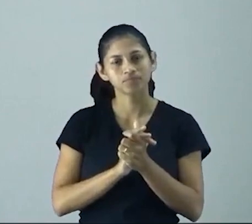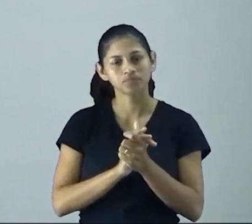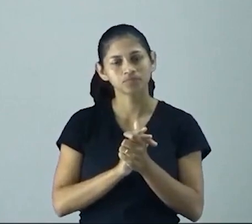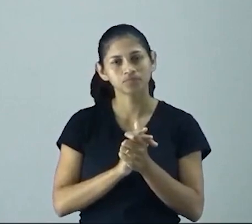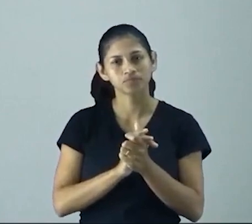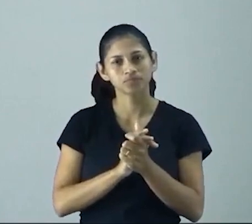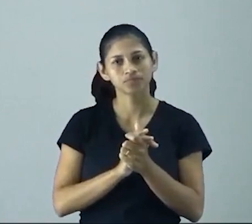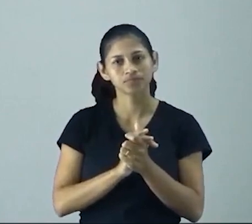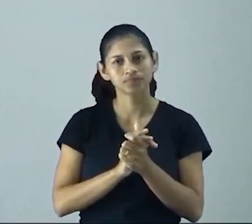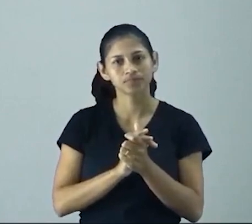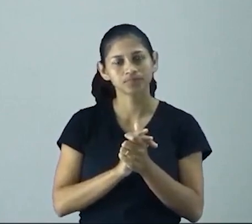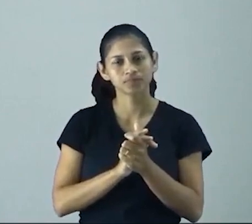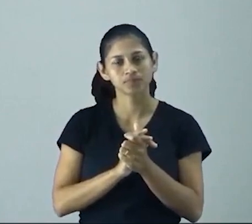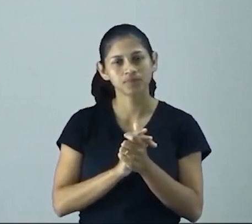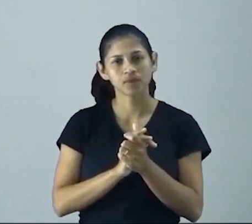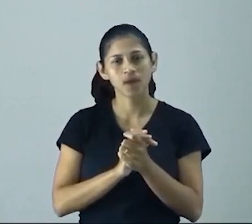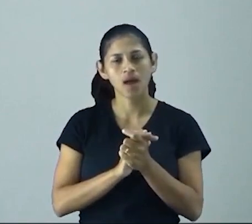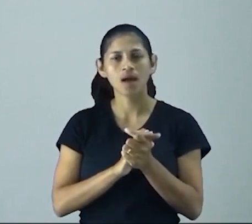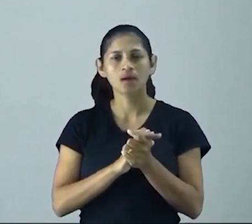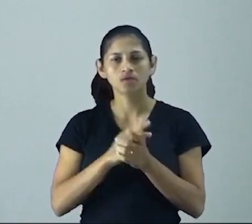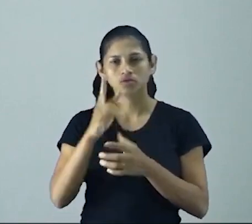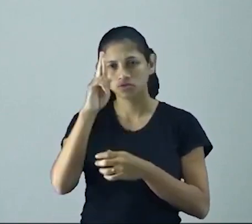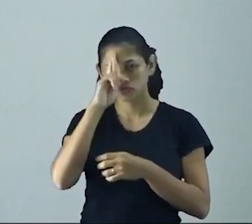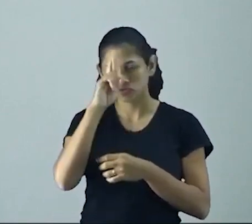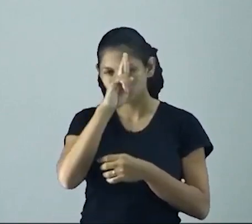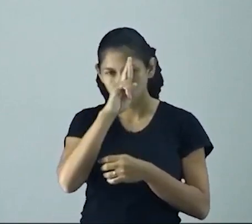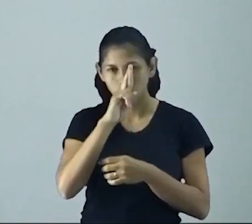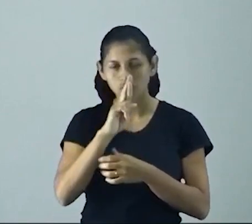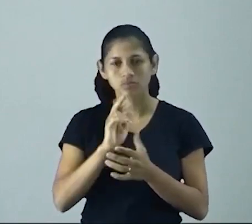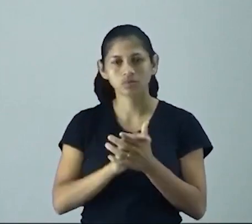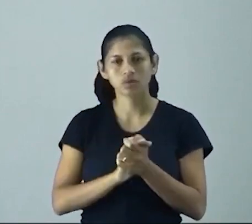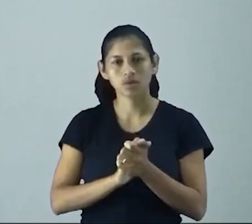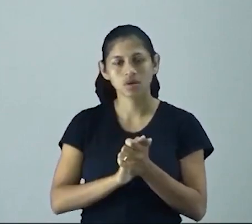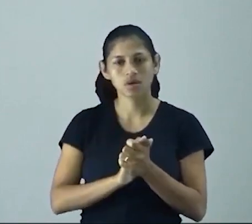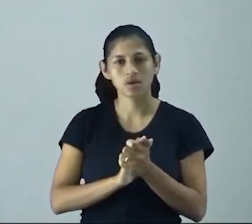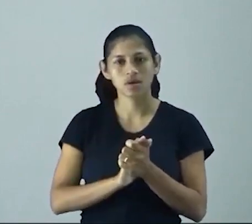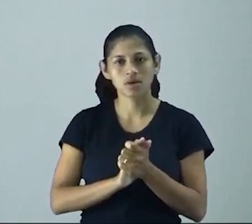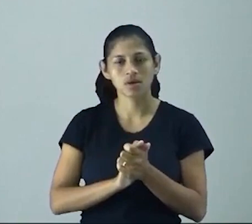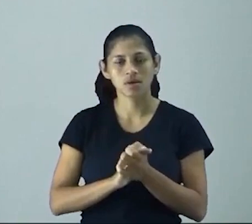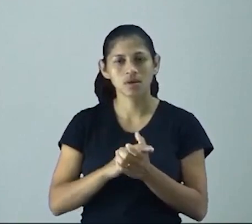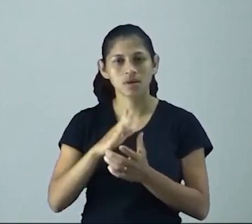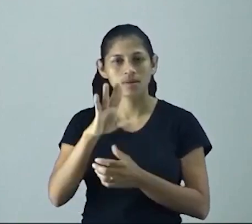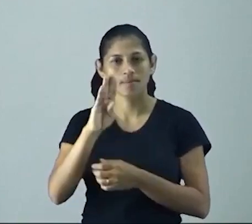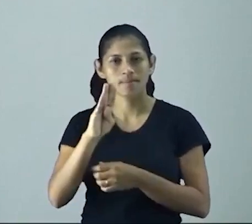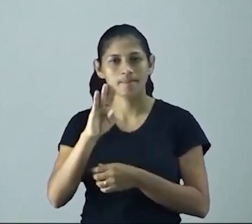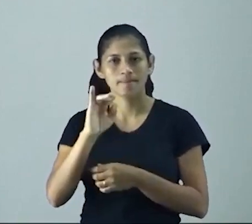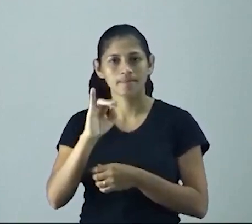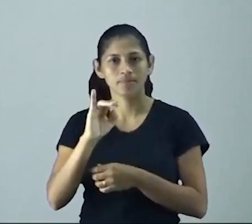cidade, né? E as biografias que vão contar a história de alguém, tá? Todos esses